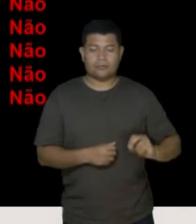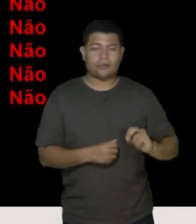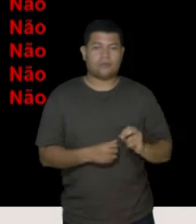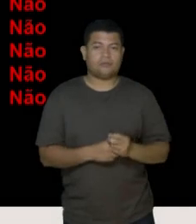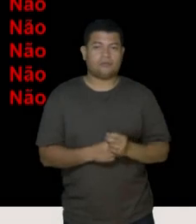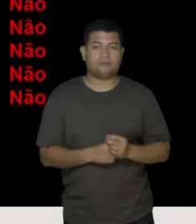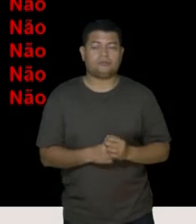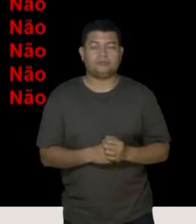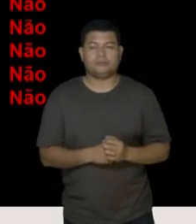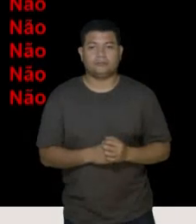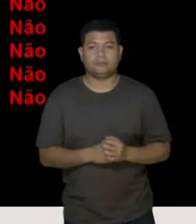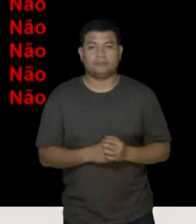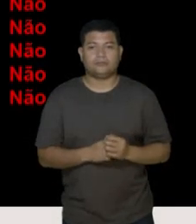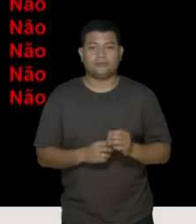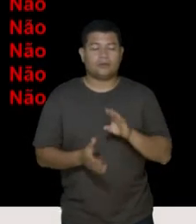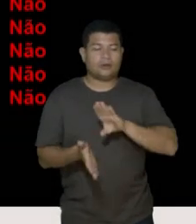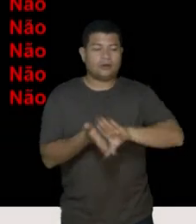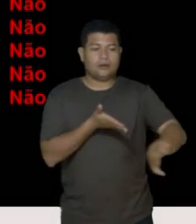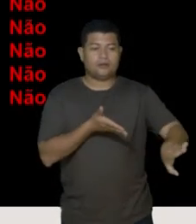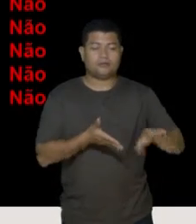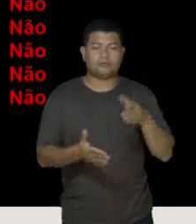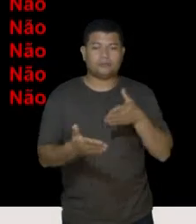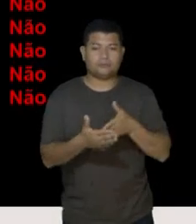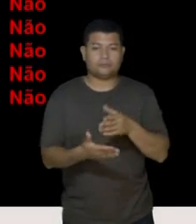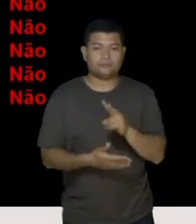rejeitado o veto.